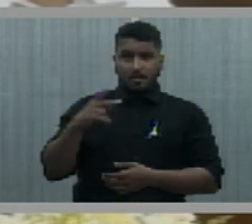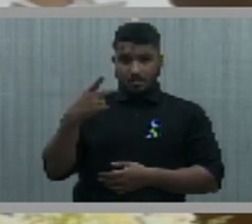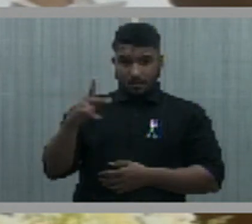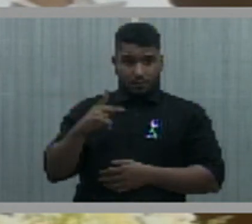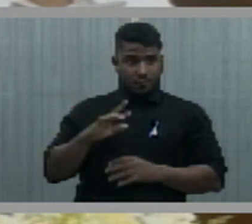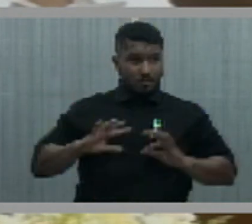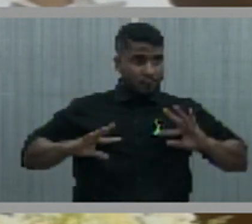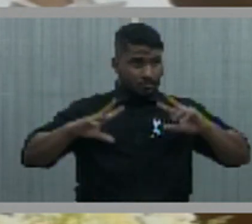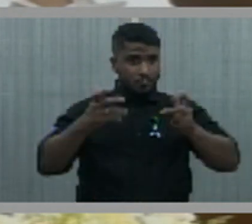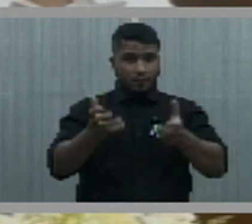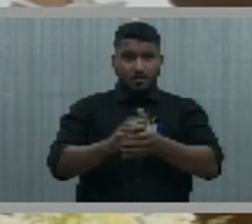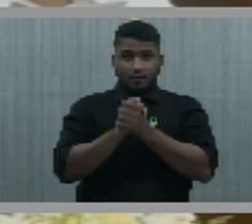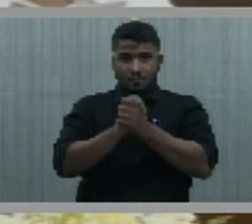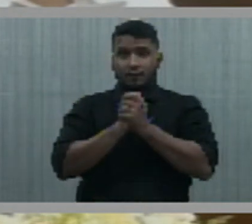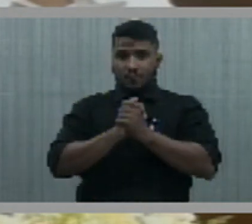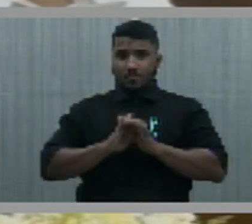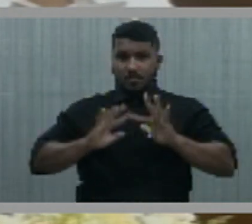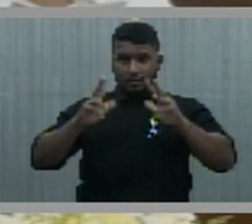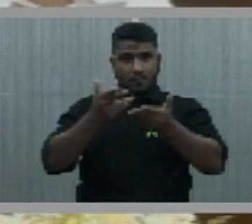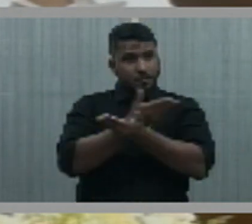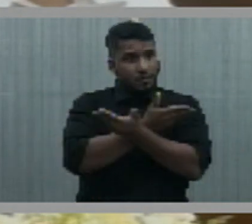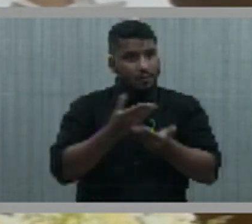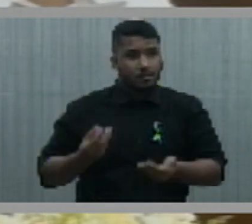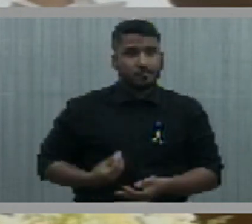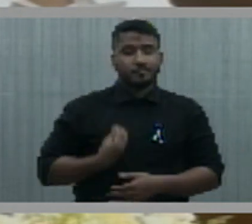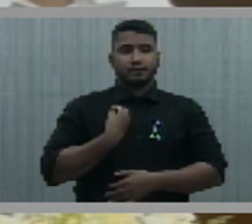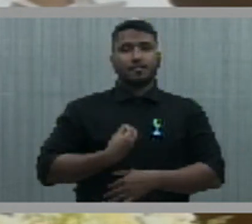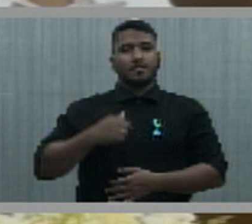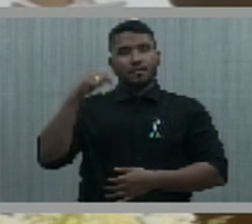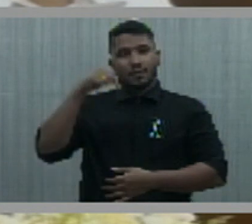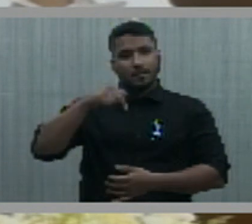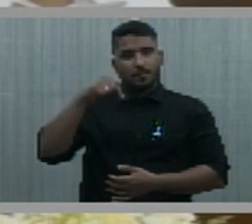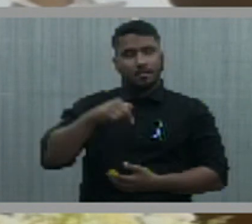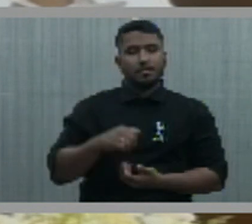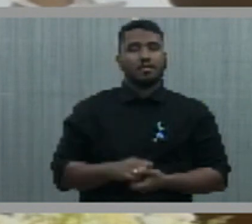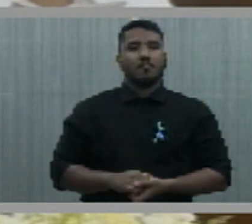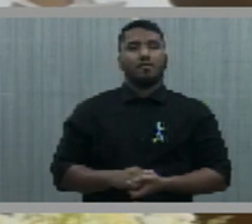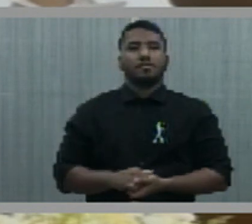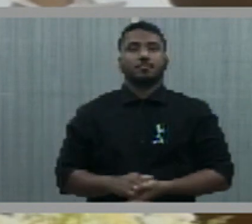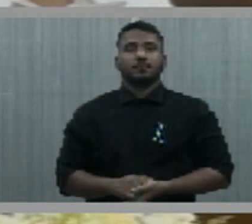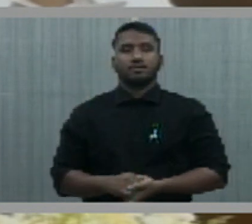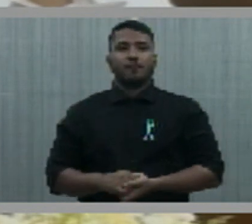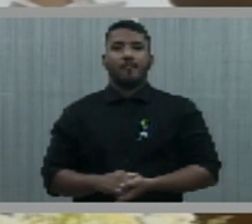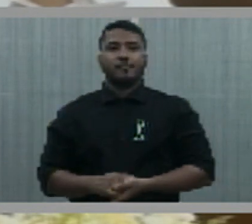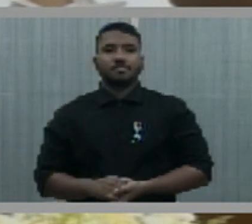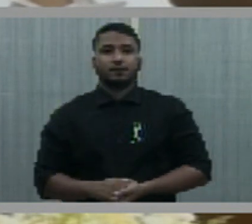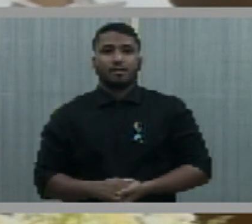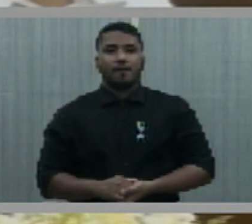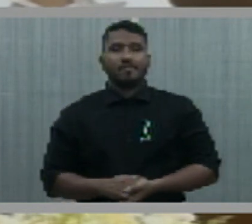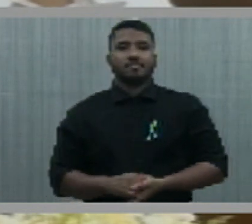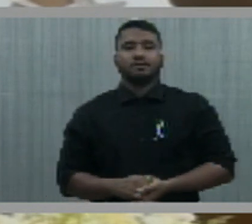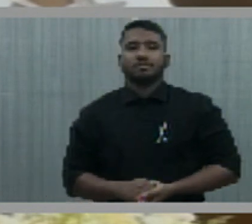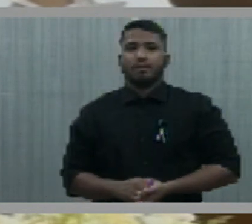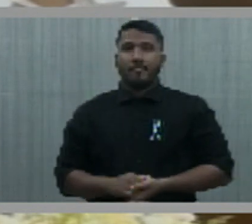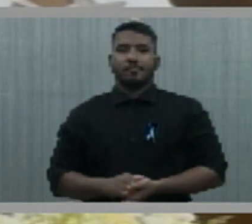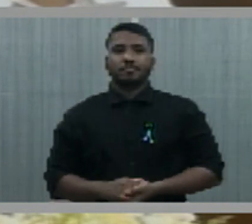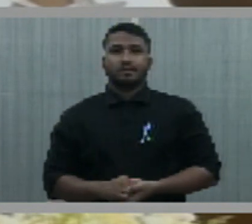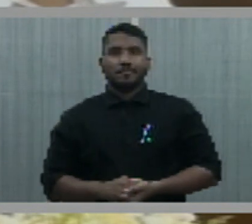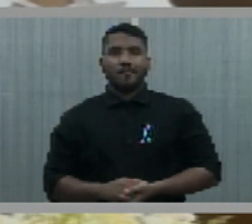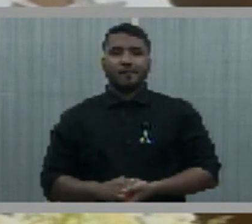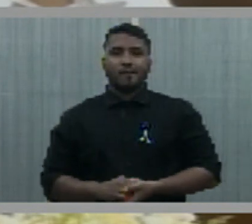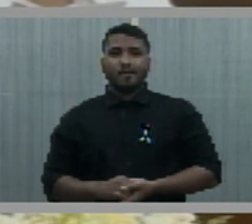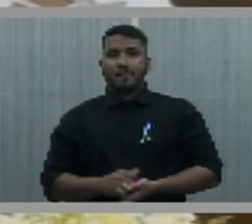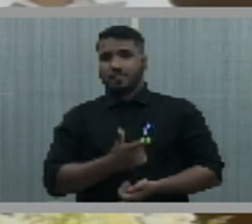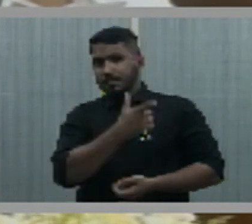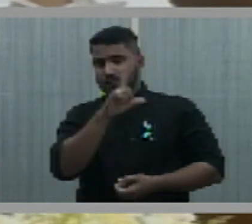quero cumprimentar todos aqui presentes. Nosso querido diácono Arthur, também presente, os